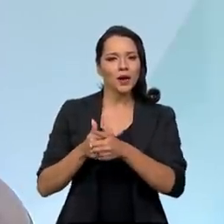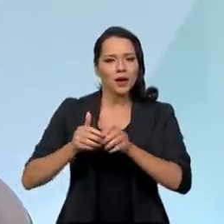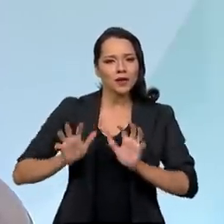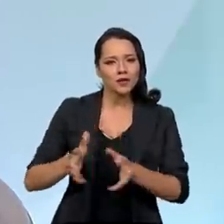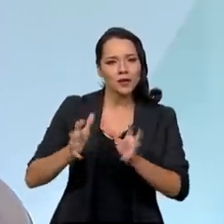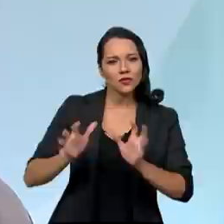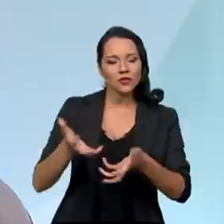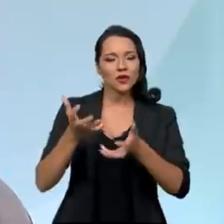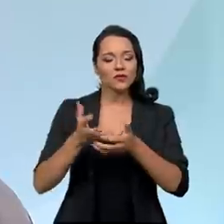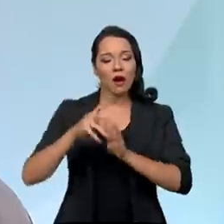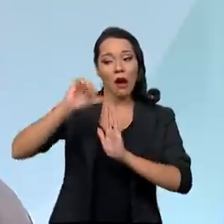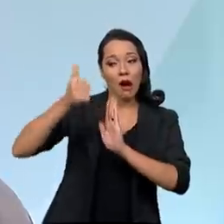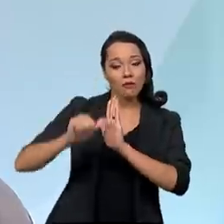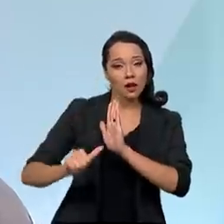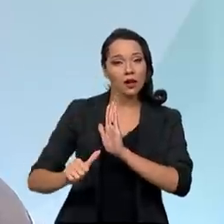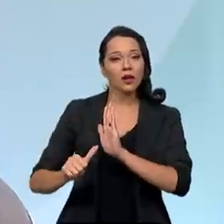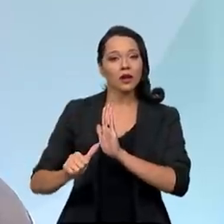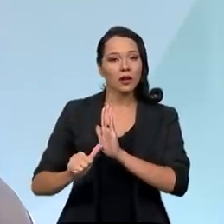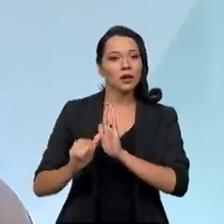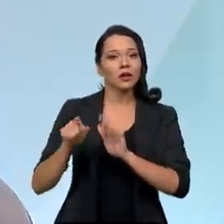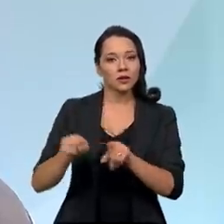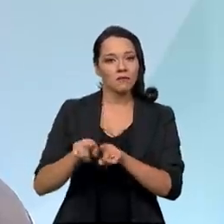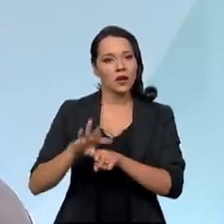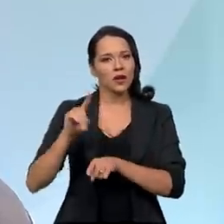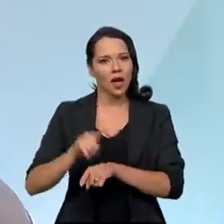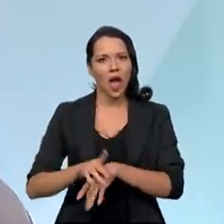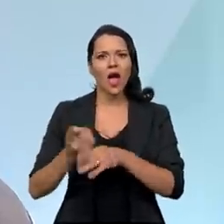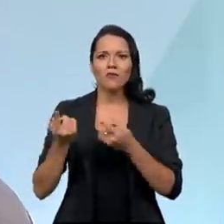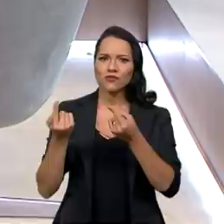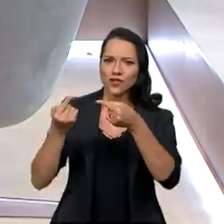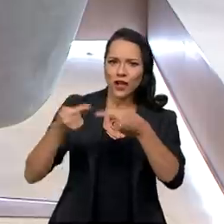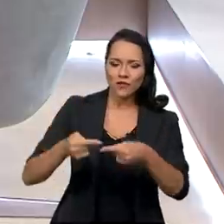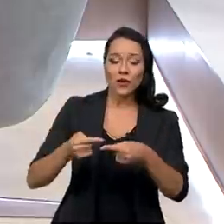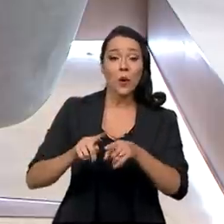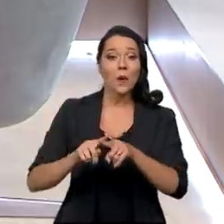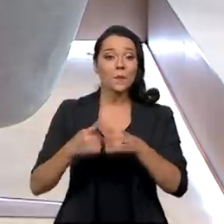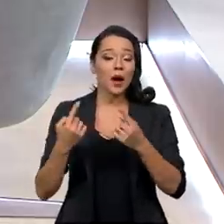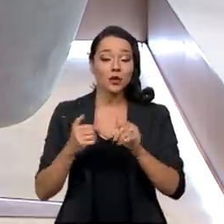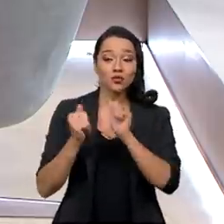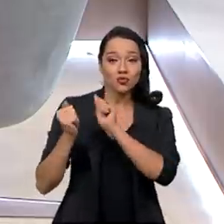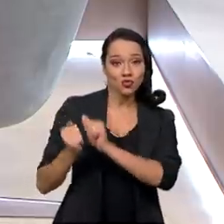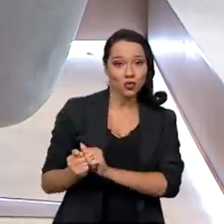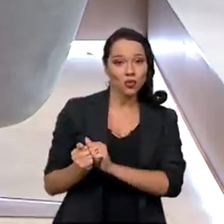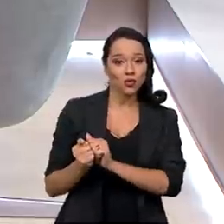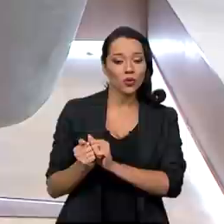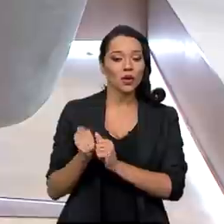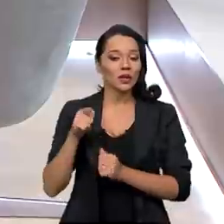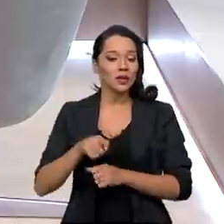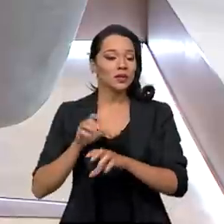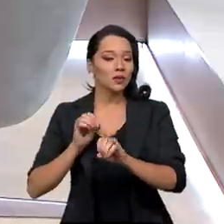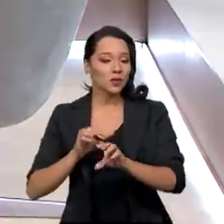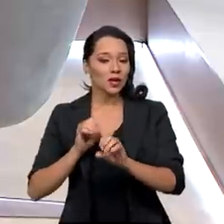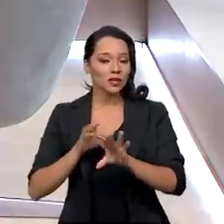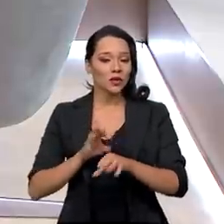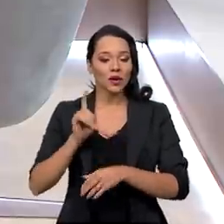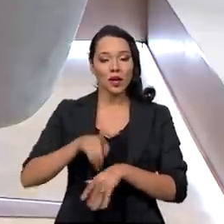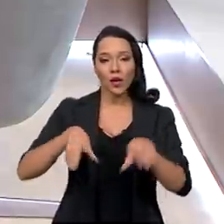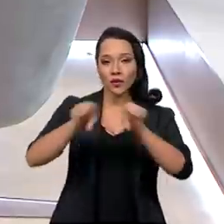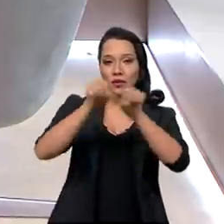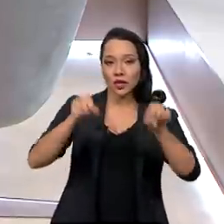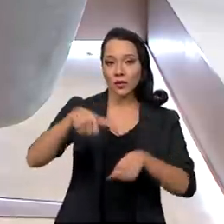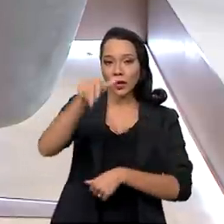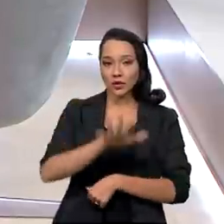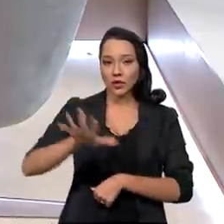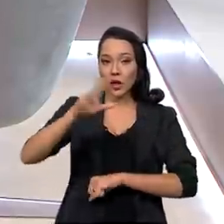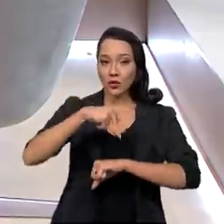induz, avalia, que é também um grande desafio, mas ao lado desta ponta da educação, que é o Sistema